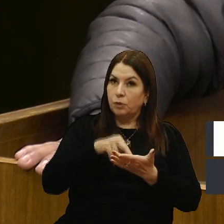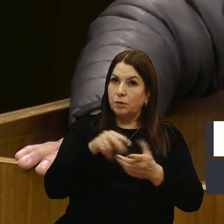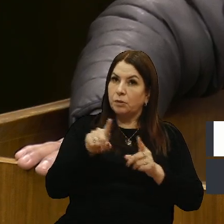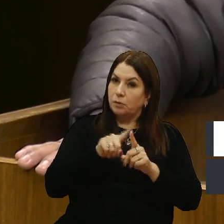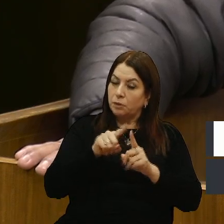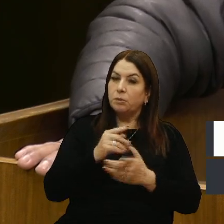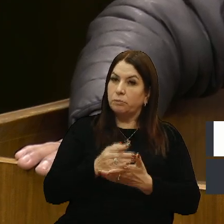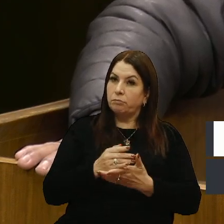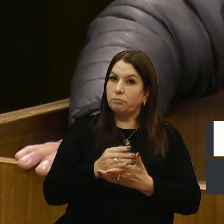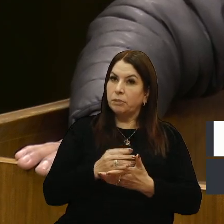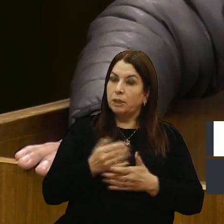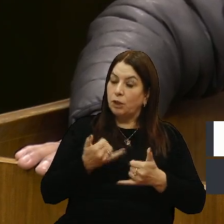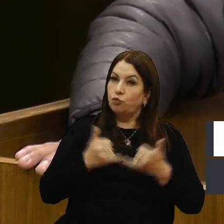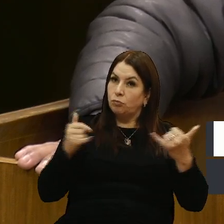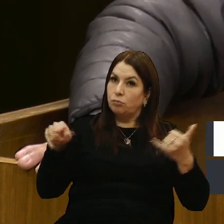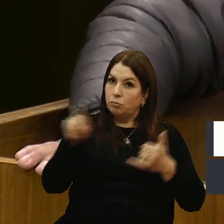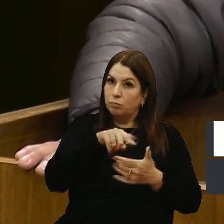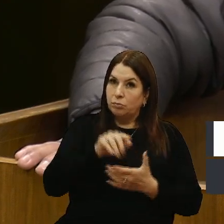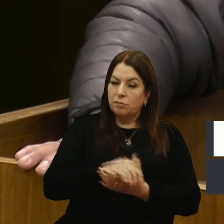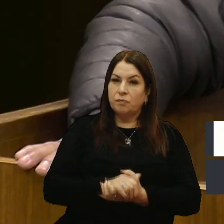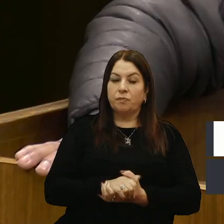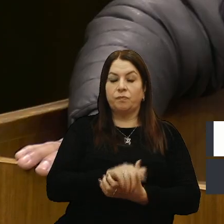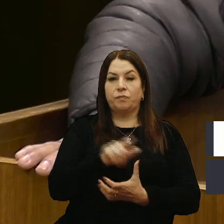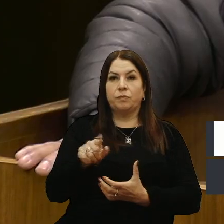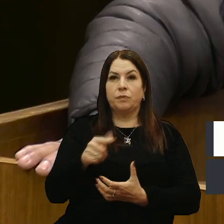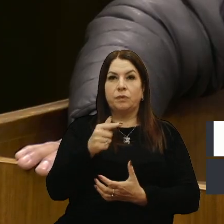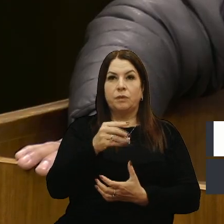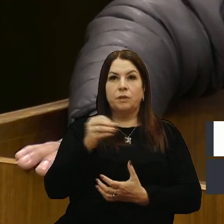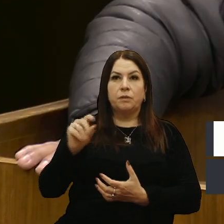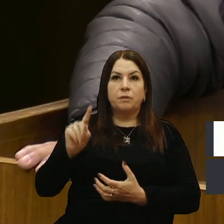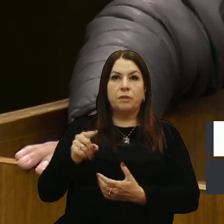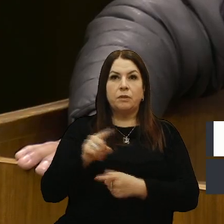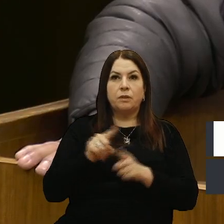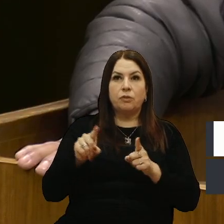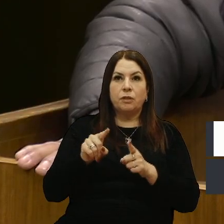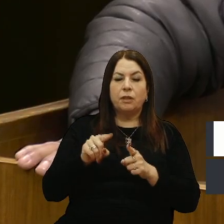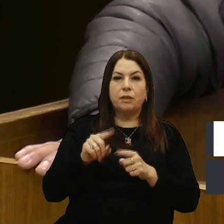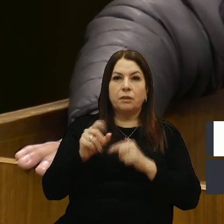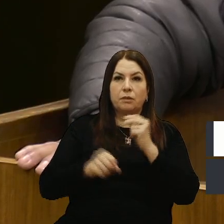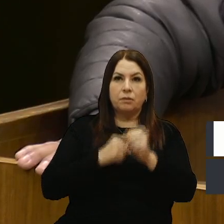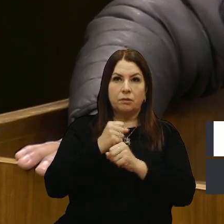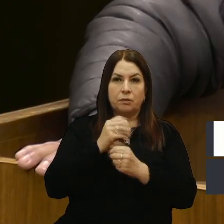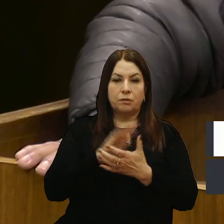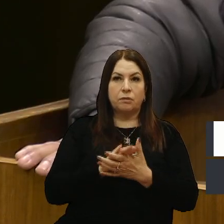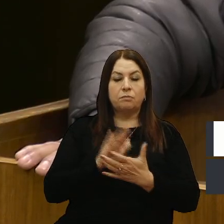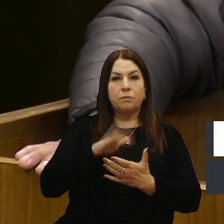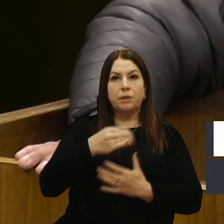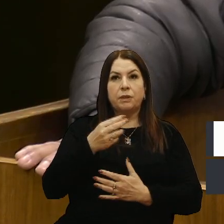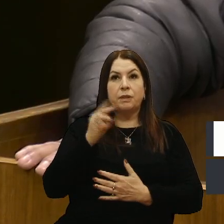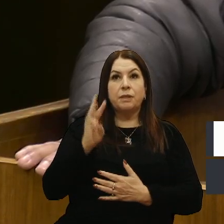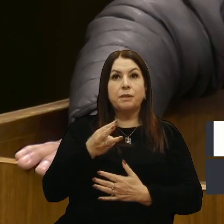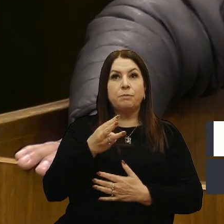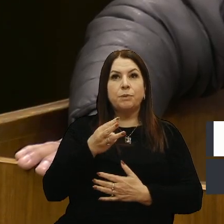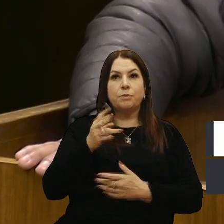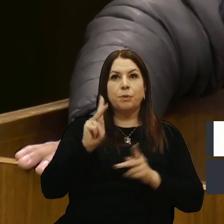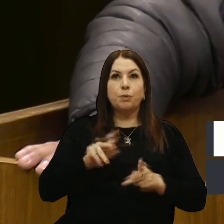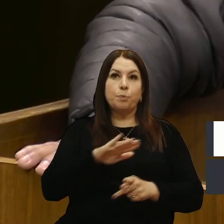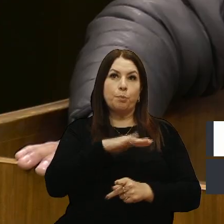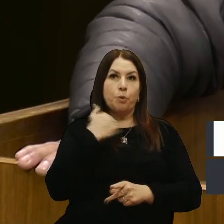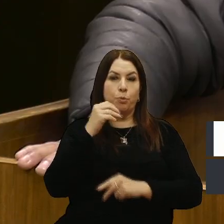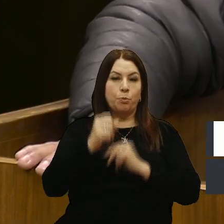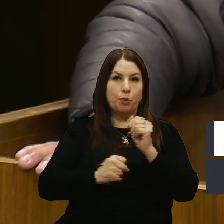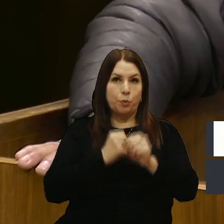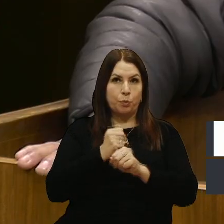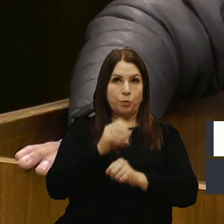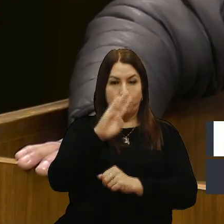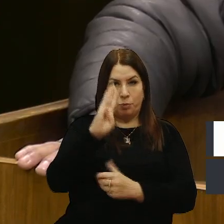ela é chocante. Entre 700 mil acidentes de trabalho por ano, mais de 3 mil mortes por ano no